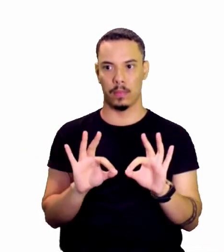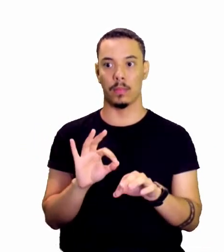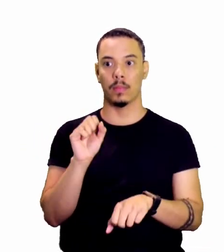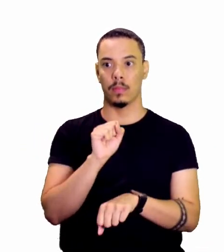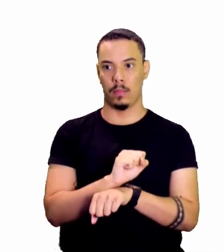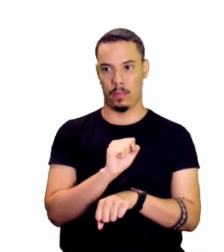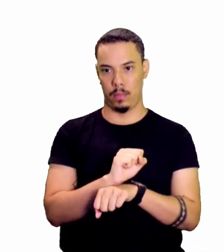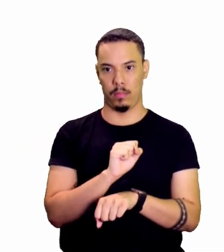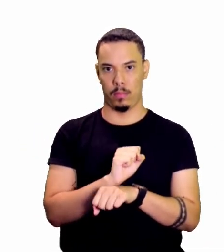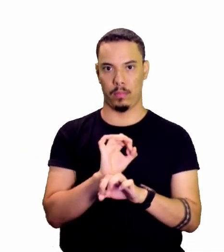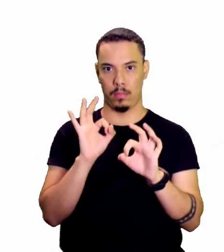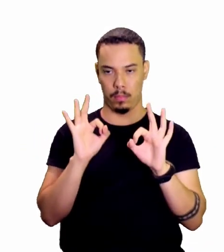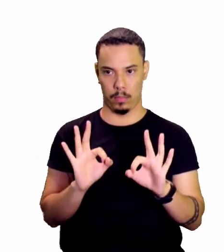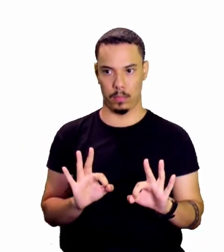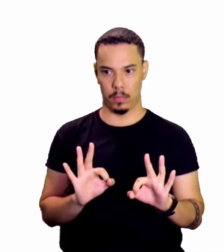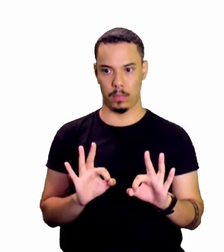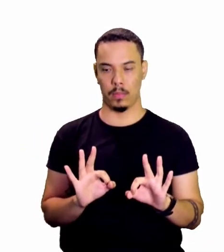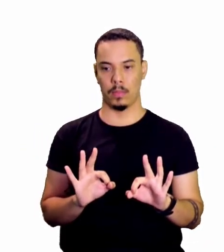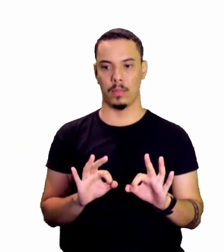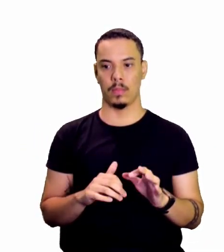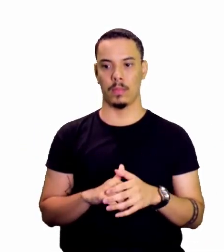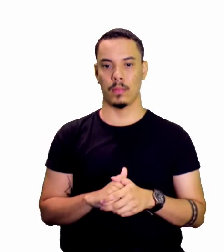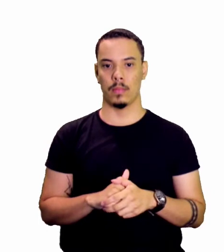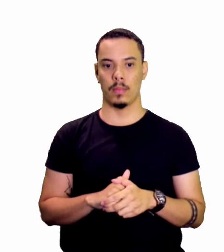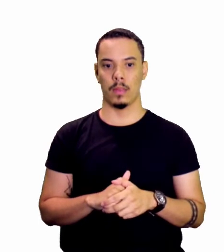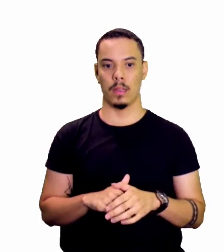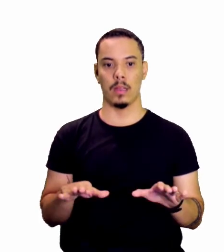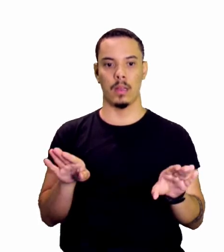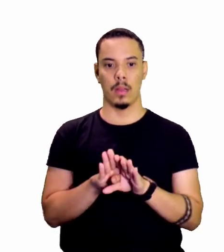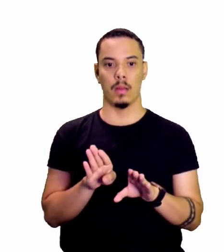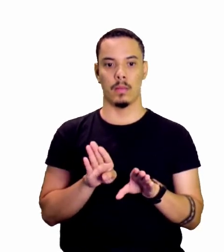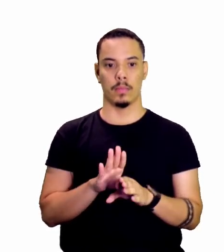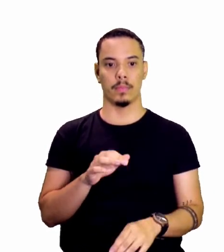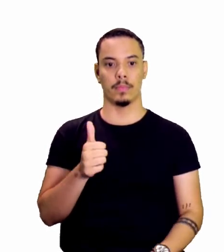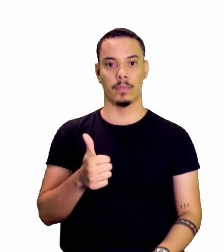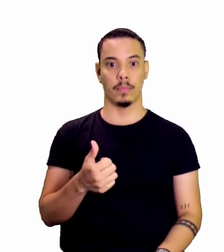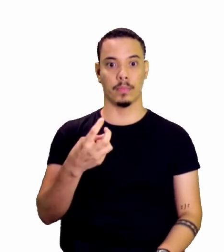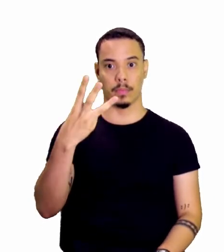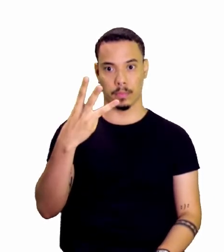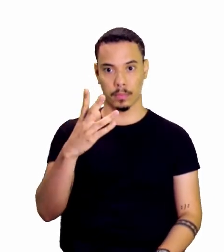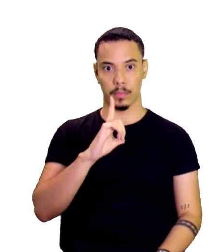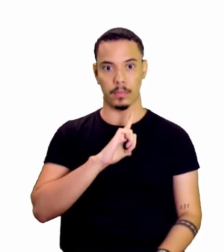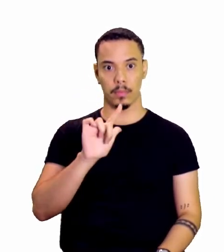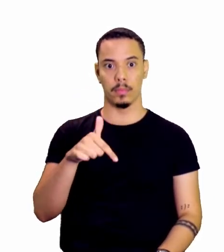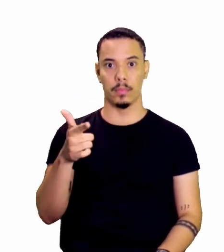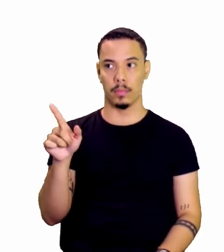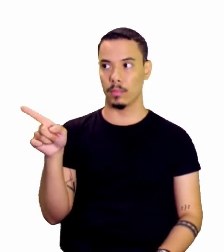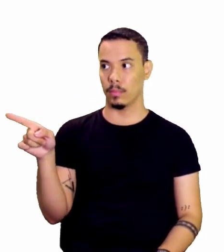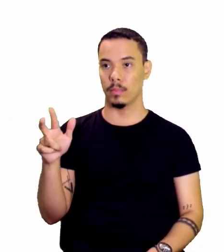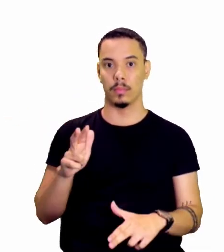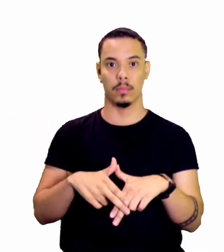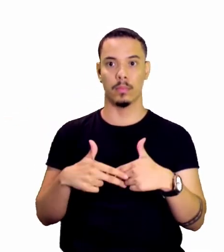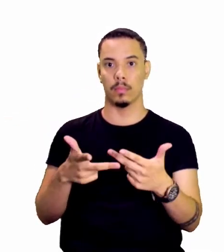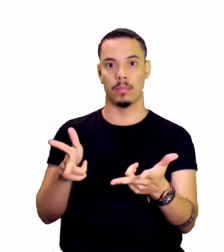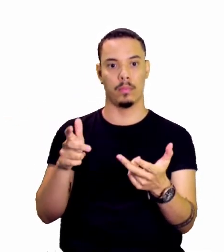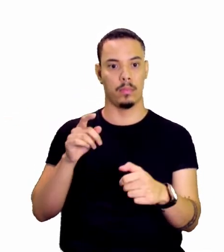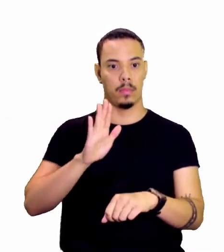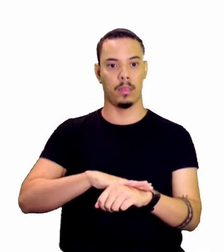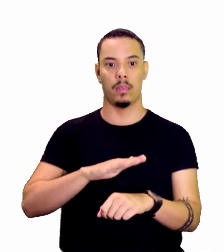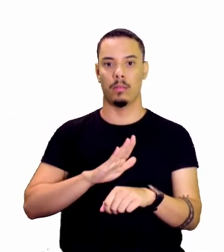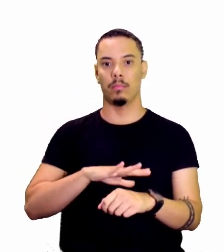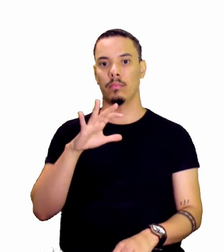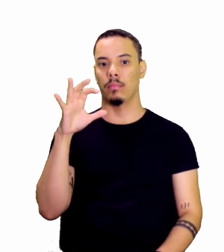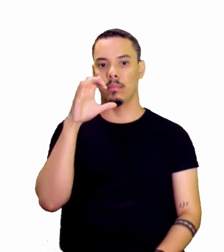segundos certo então tá aqui ó o nosso três ele vai estar bem aqui então perceba que esse tempo é